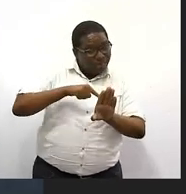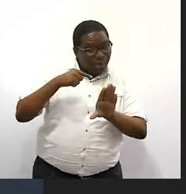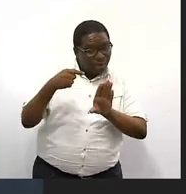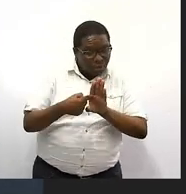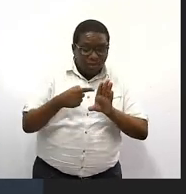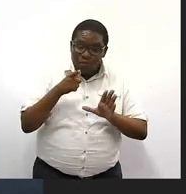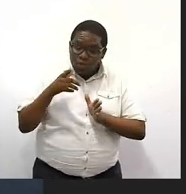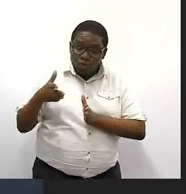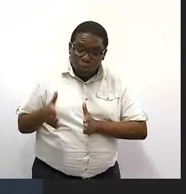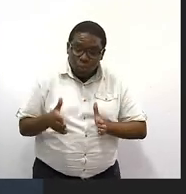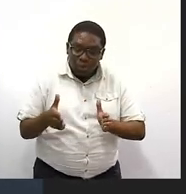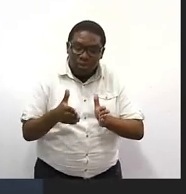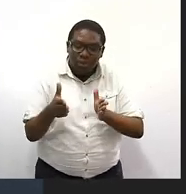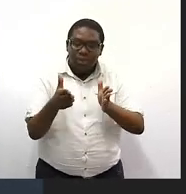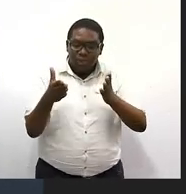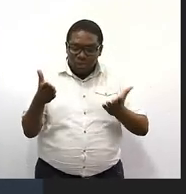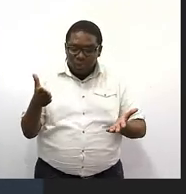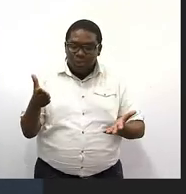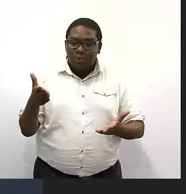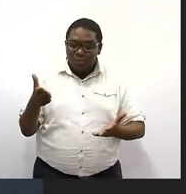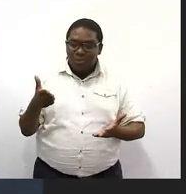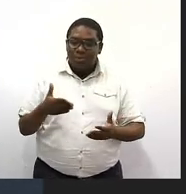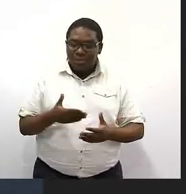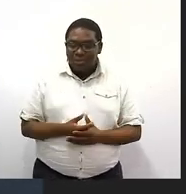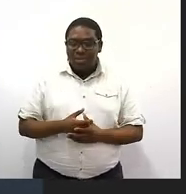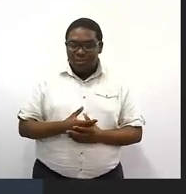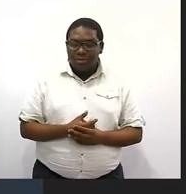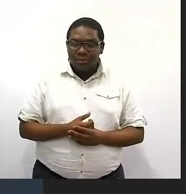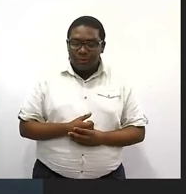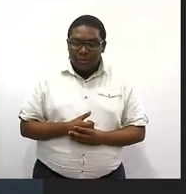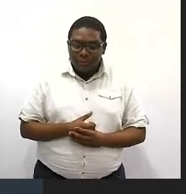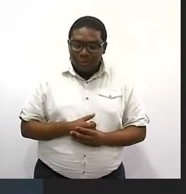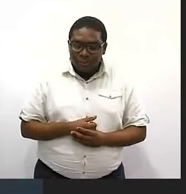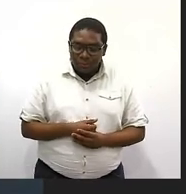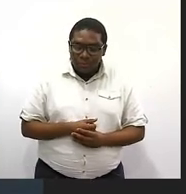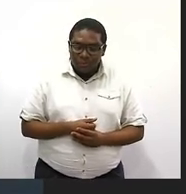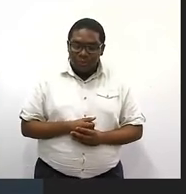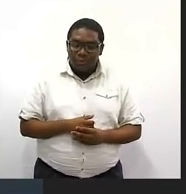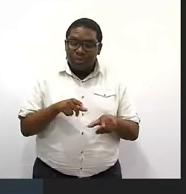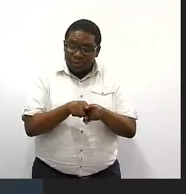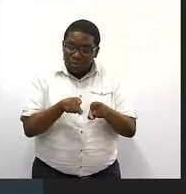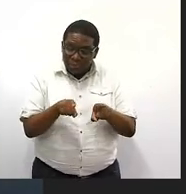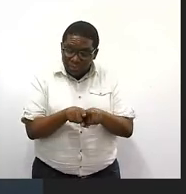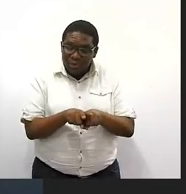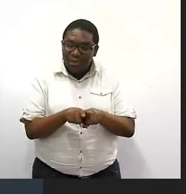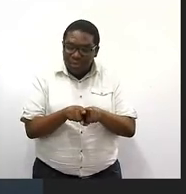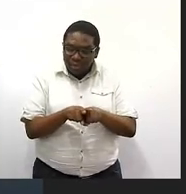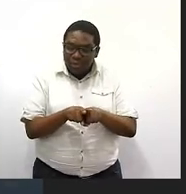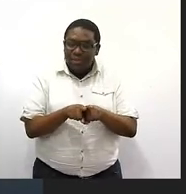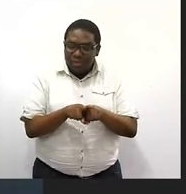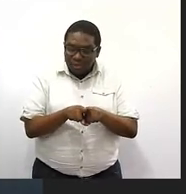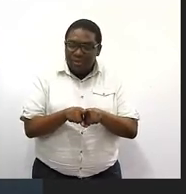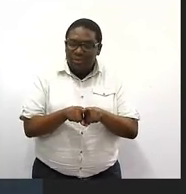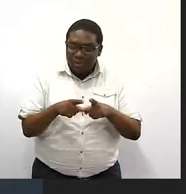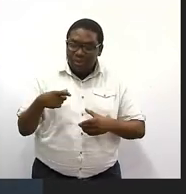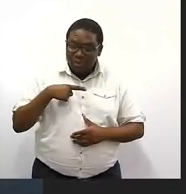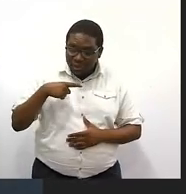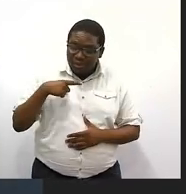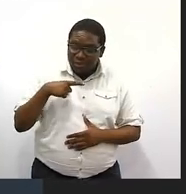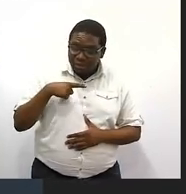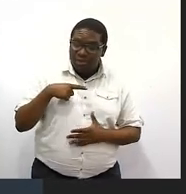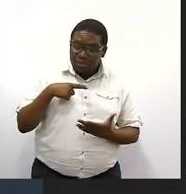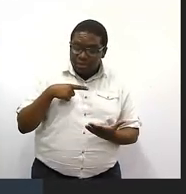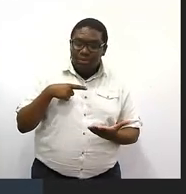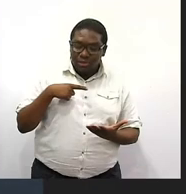sua convivência com os homens caranguejos, né? Eles também, né, são vítimas de uma poluição,